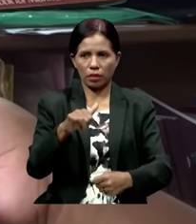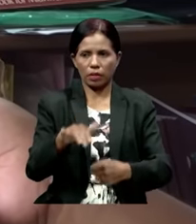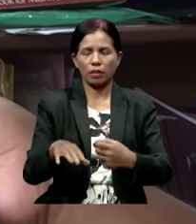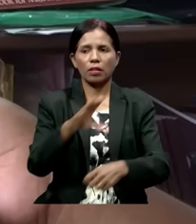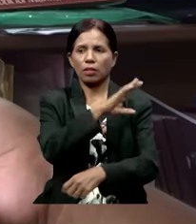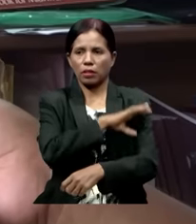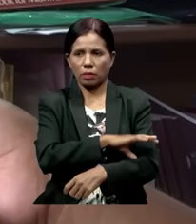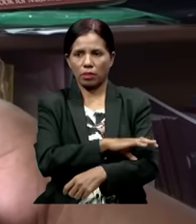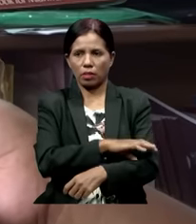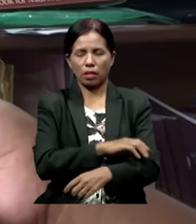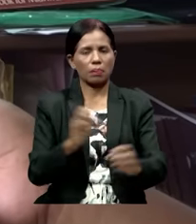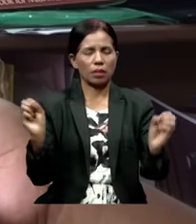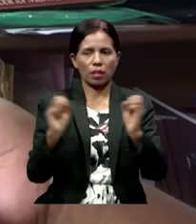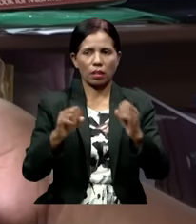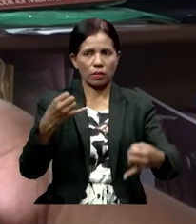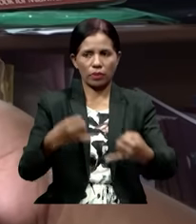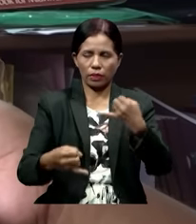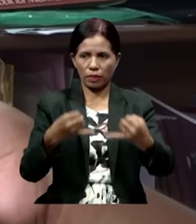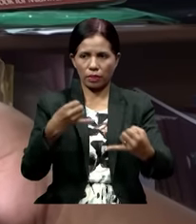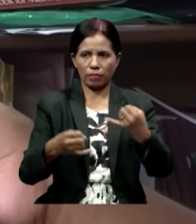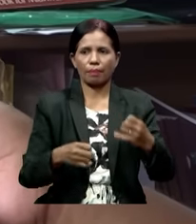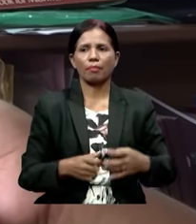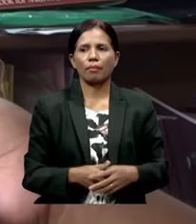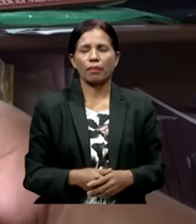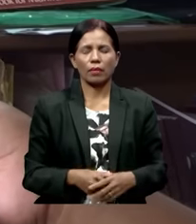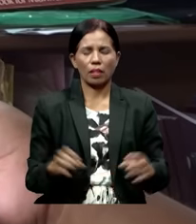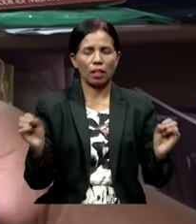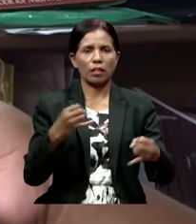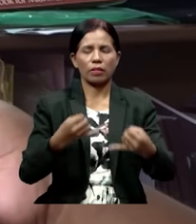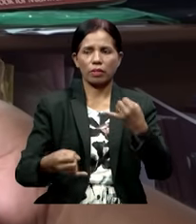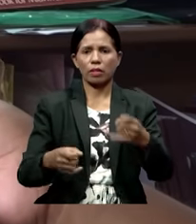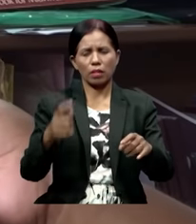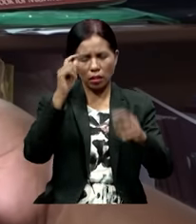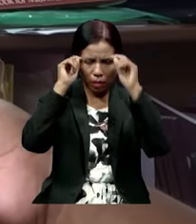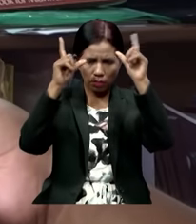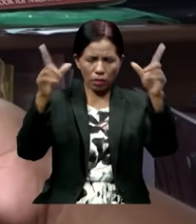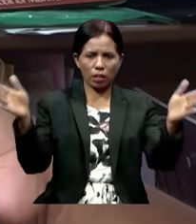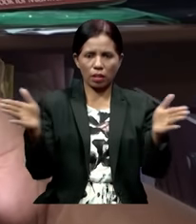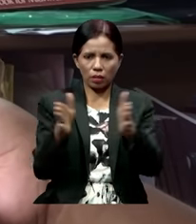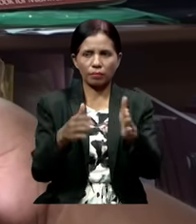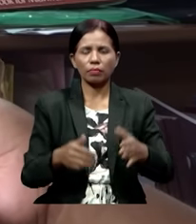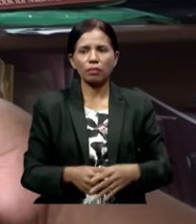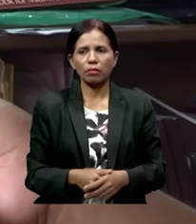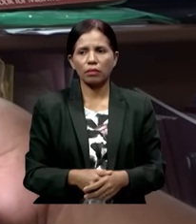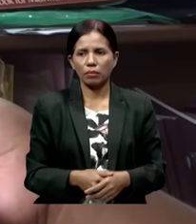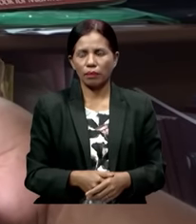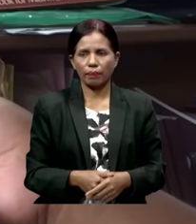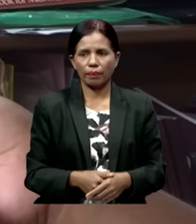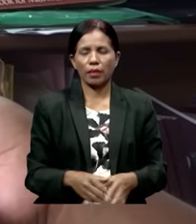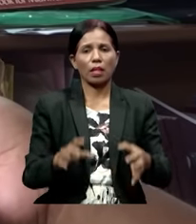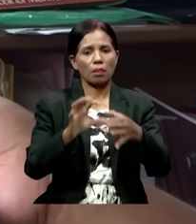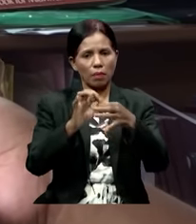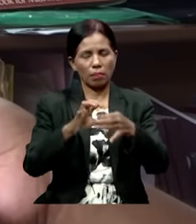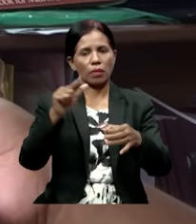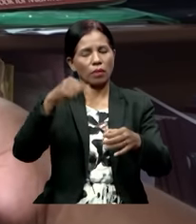Segurança. Não temos injustiça. Não é injustiça. Timor não é claro. Timor não é claro. Membro do